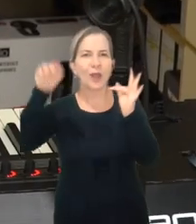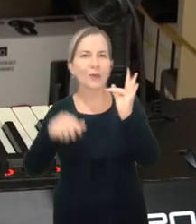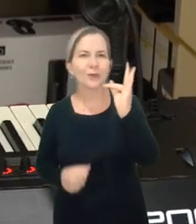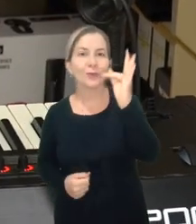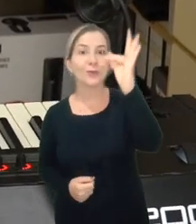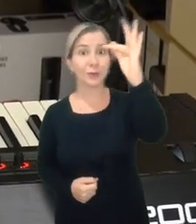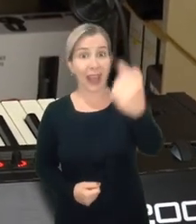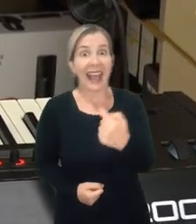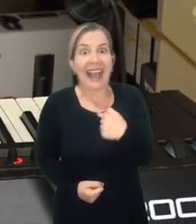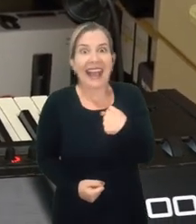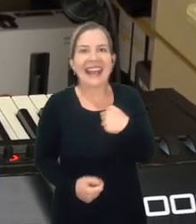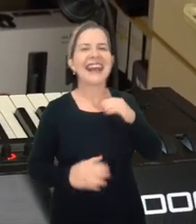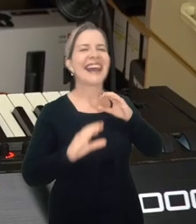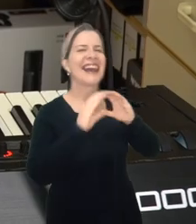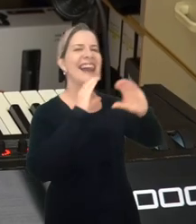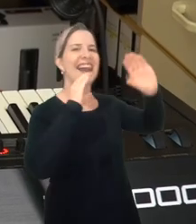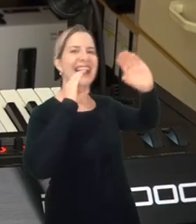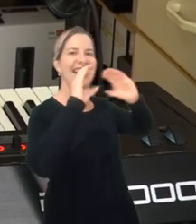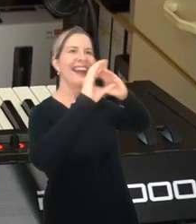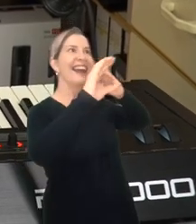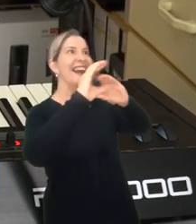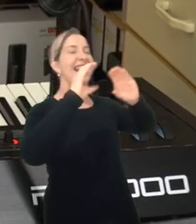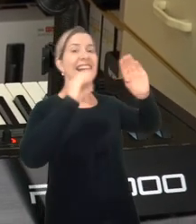No céu um dia